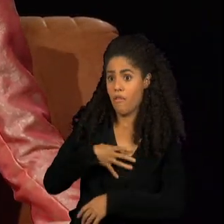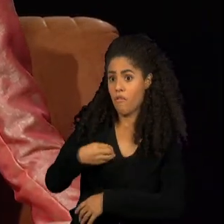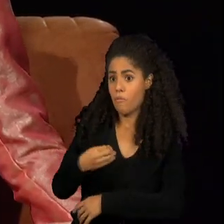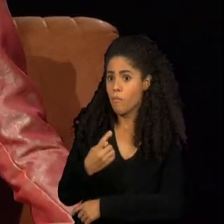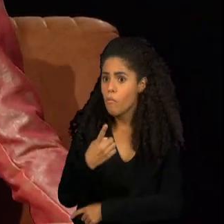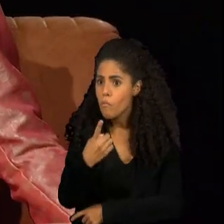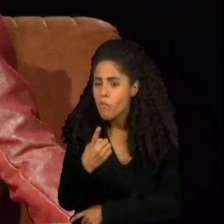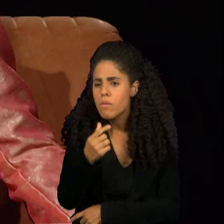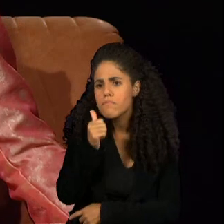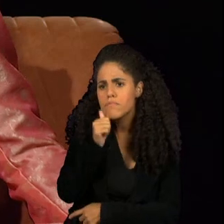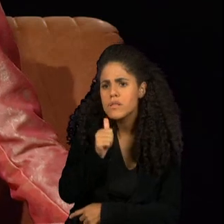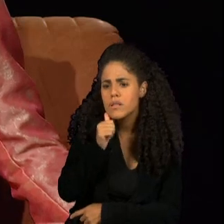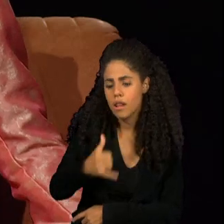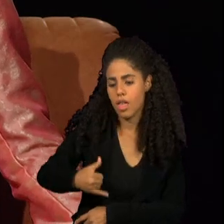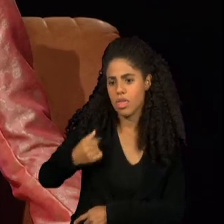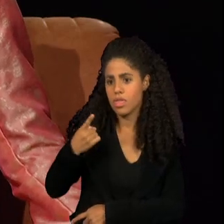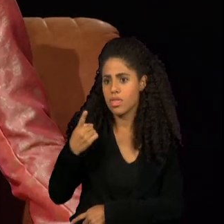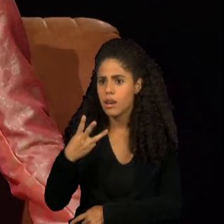com 3 anos de idade,